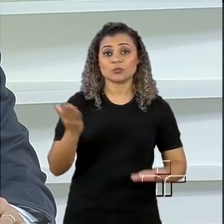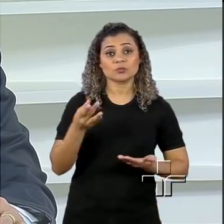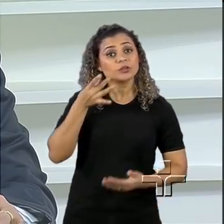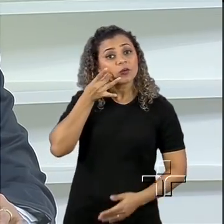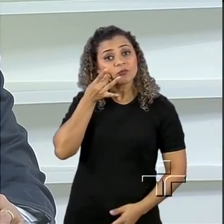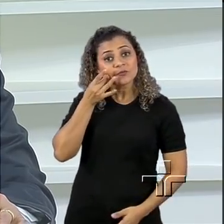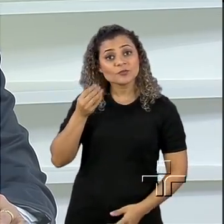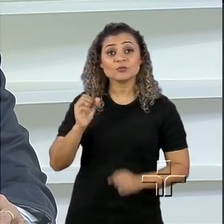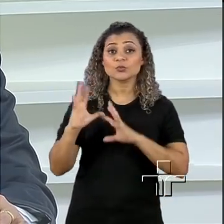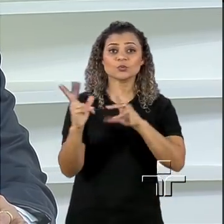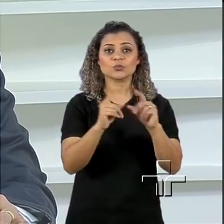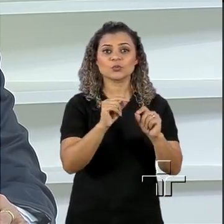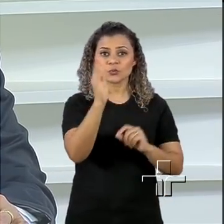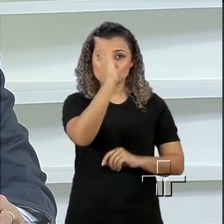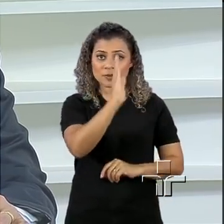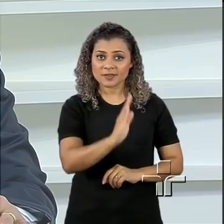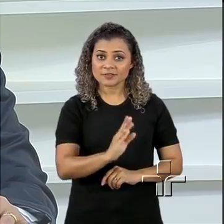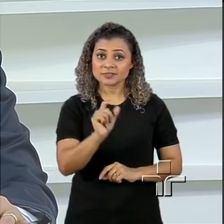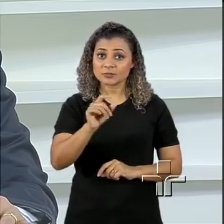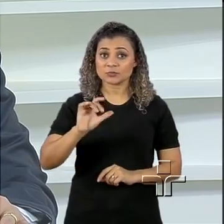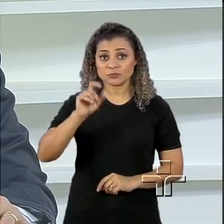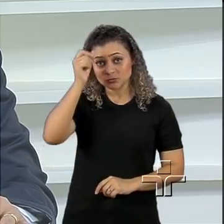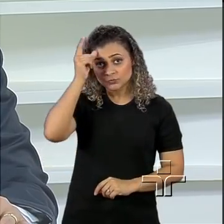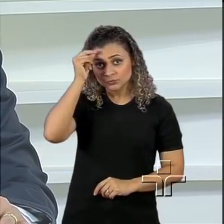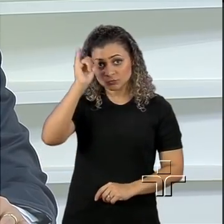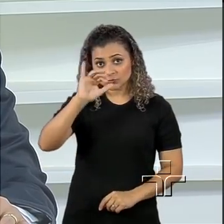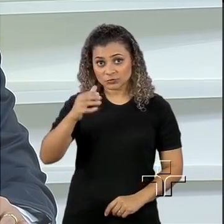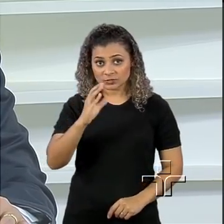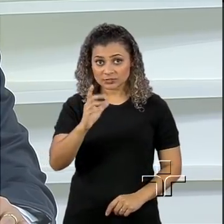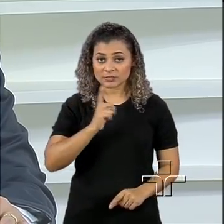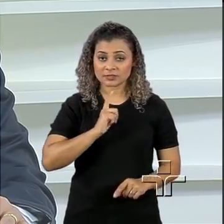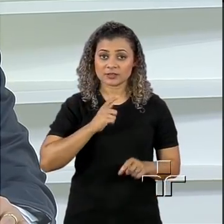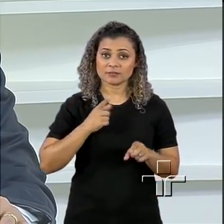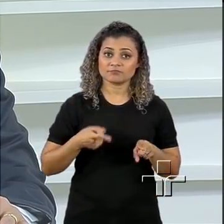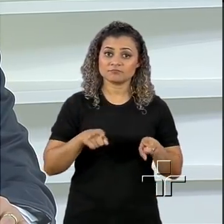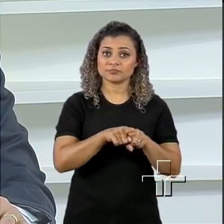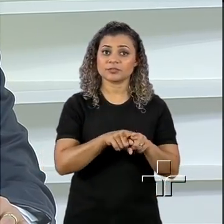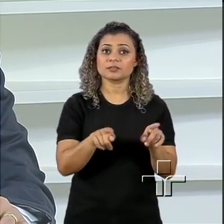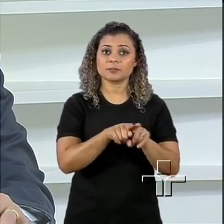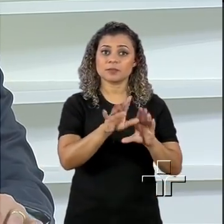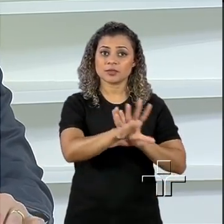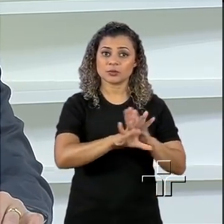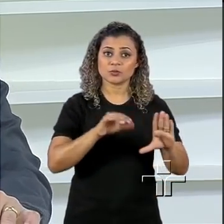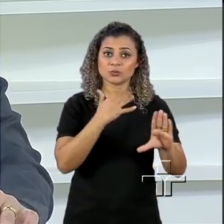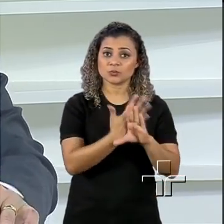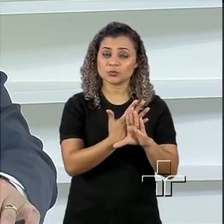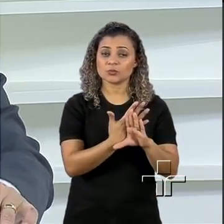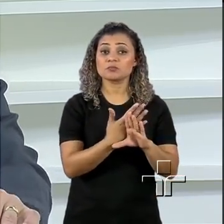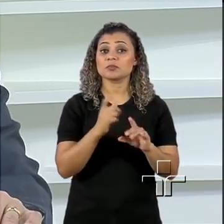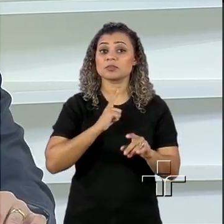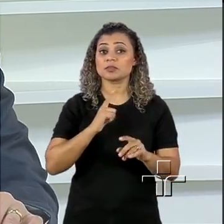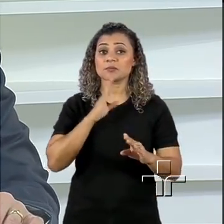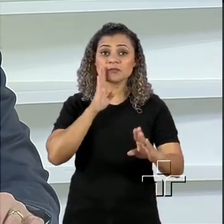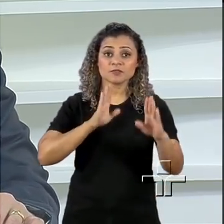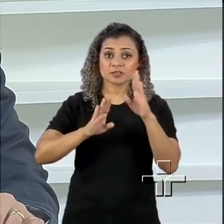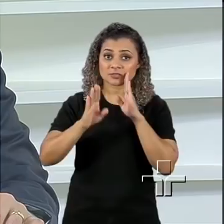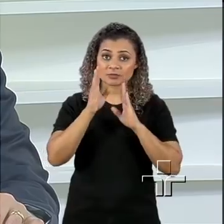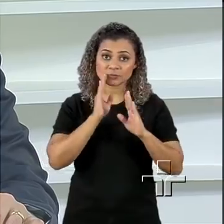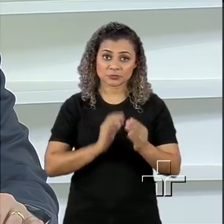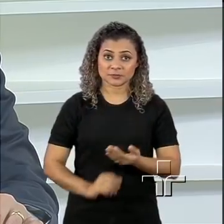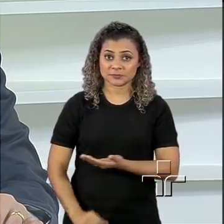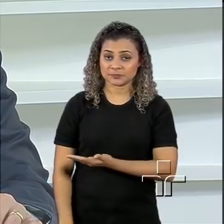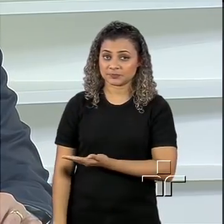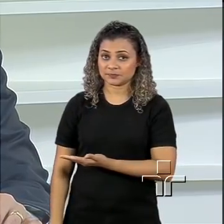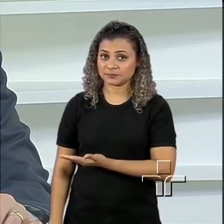todo o país pela TV Cultura, pelas emissoras afiliadas, pelo nosso canal no YouTube e pela nossa página no